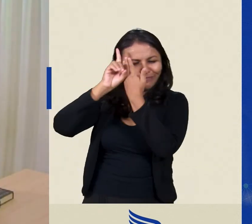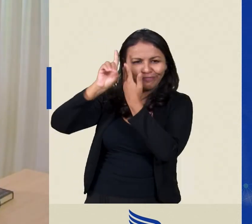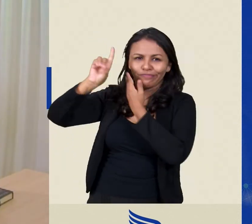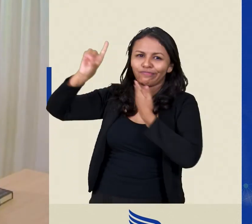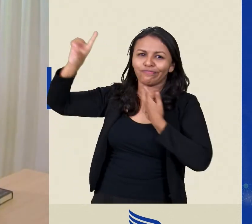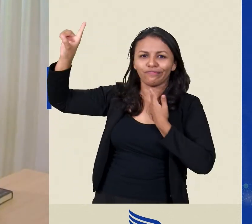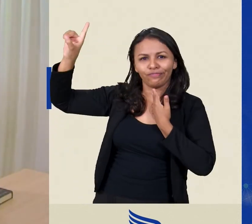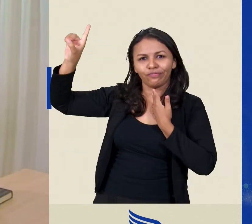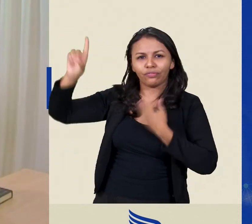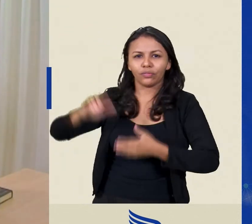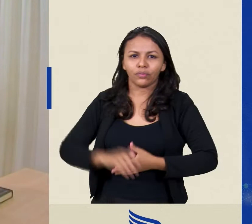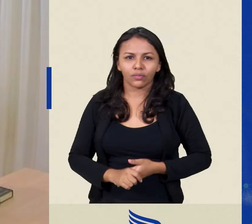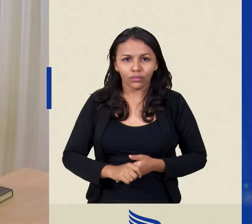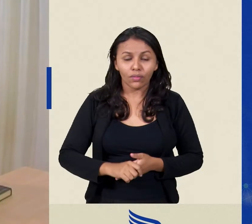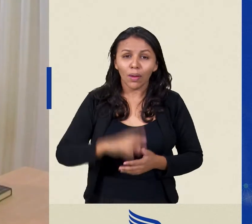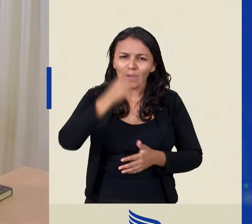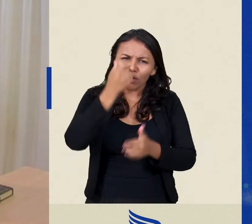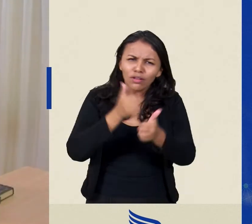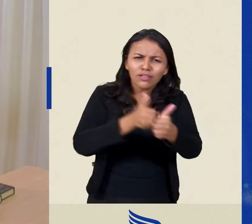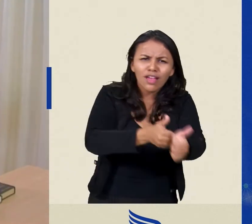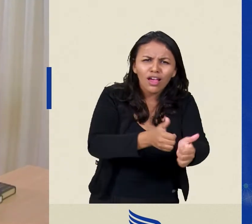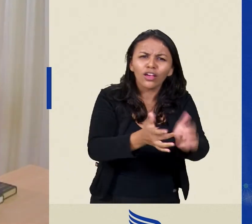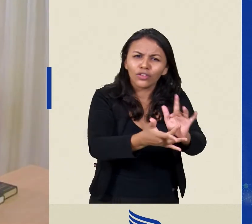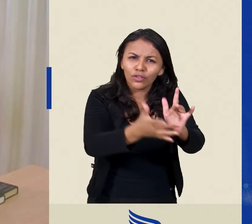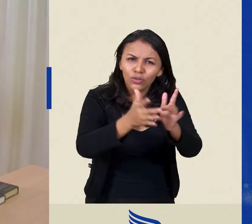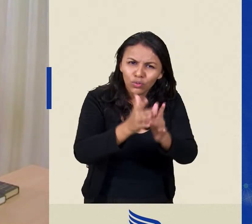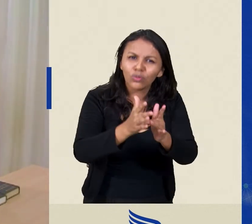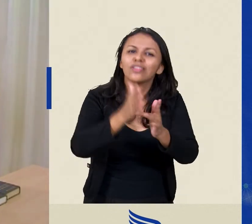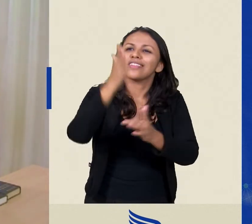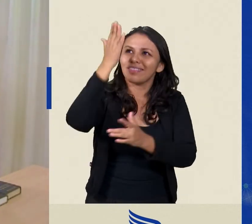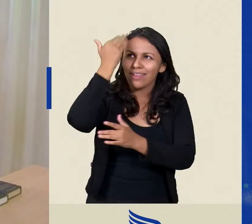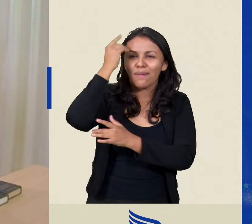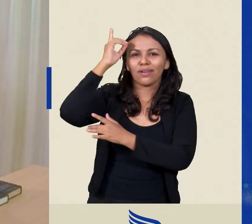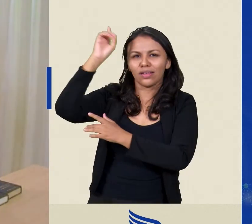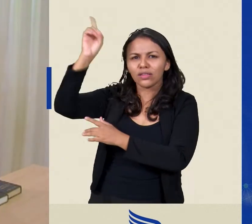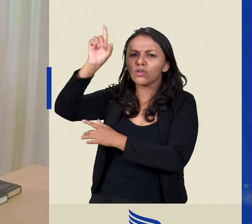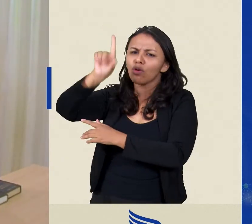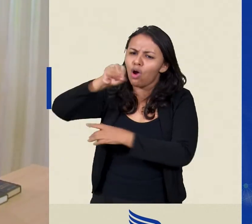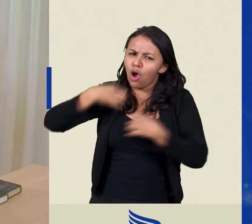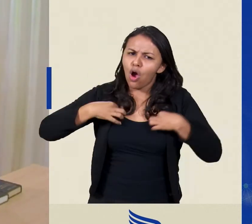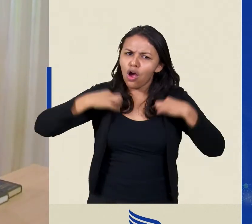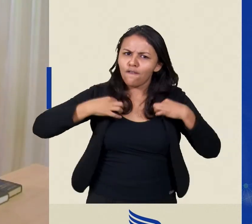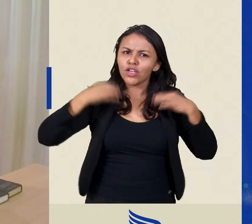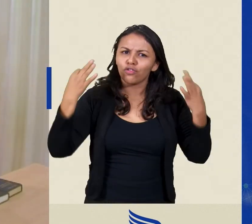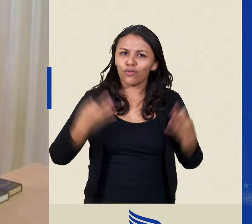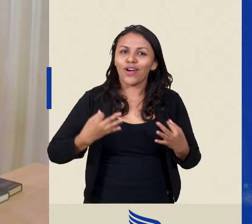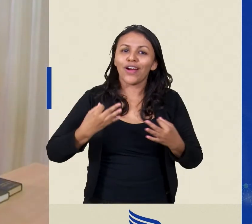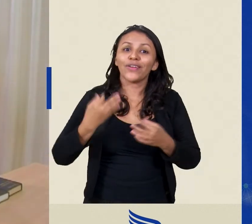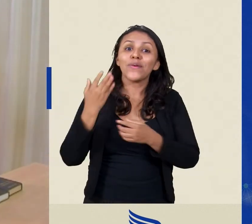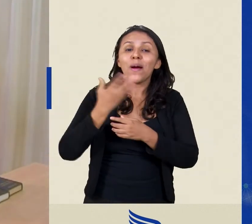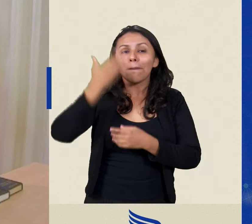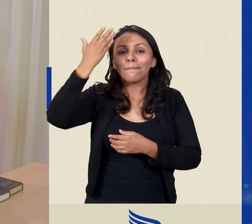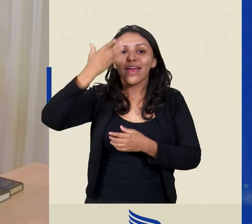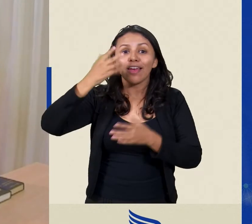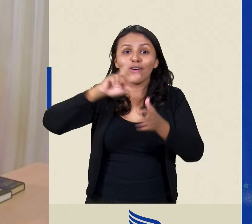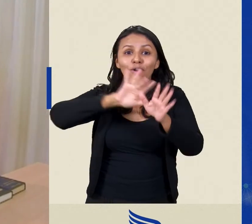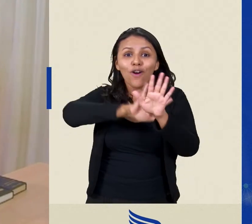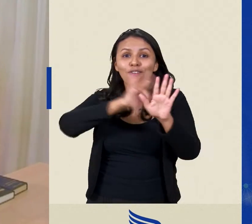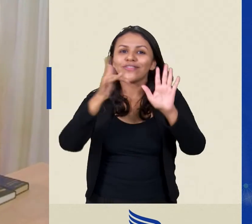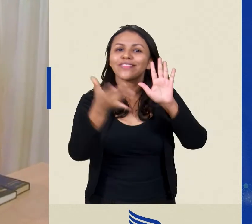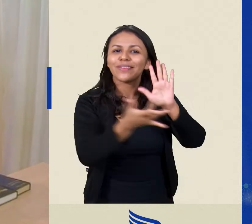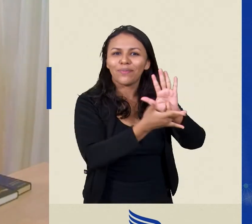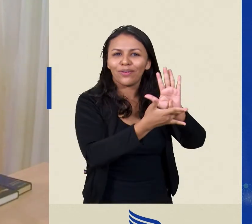seguidores de Cristo, sabedores de que Deus tomou o vestuário como um tipo da justiça de Cristo, conforme